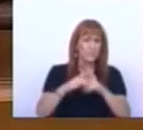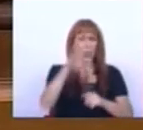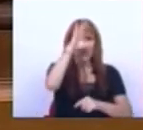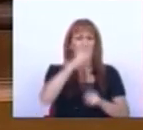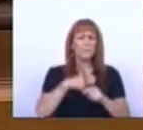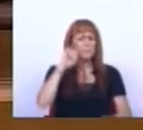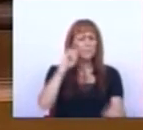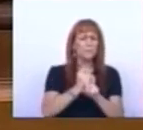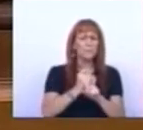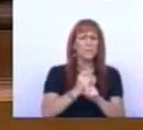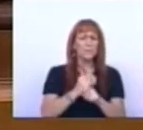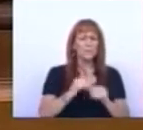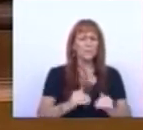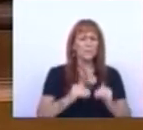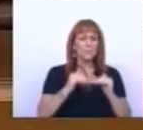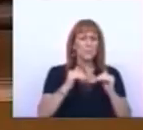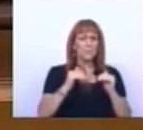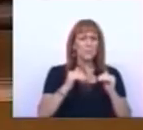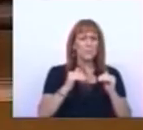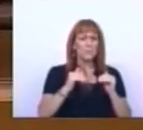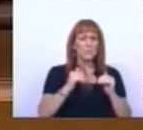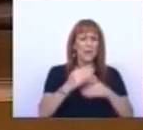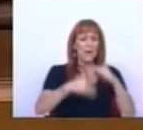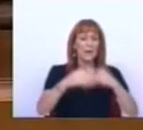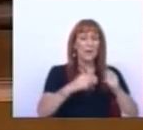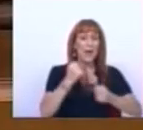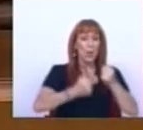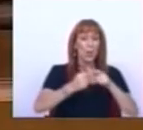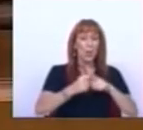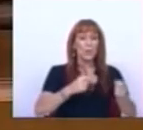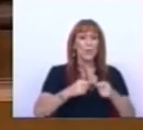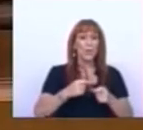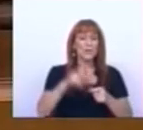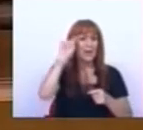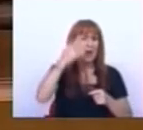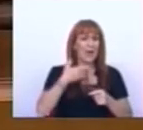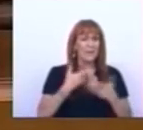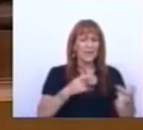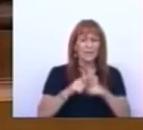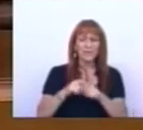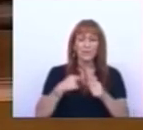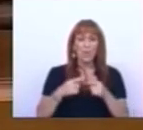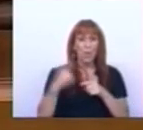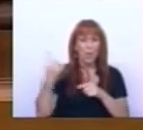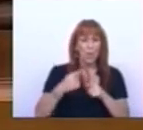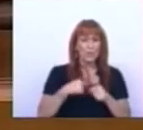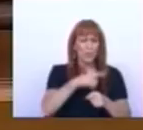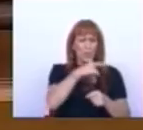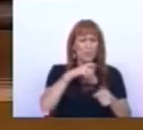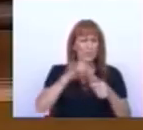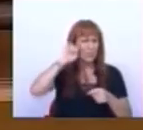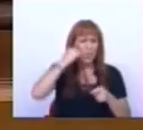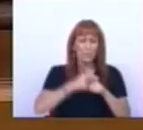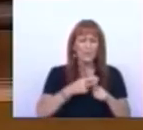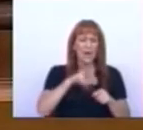Governo insiste em elevar a corrida ao déficit a farol orientador deste orçamento, comprometendo a